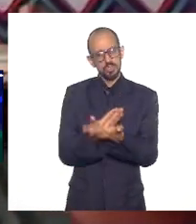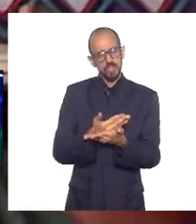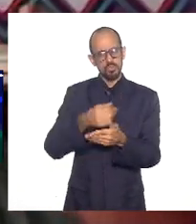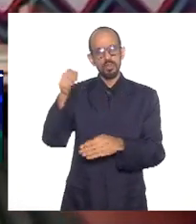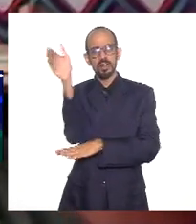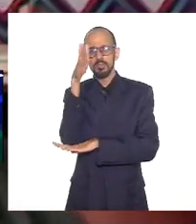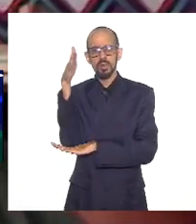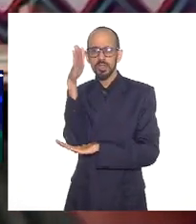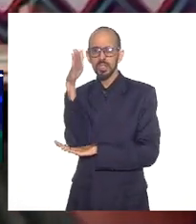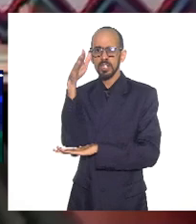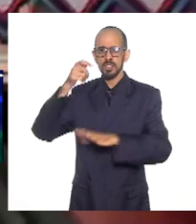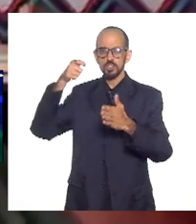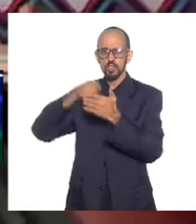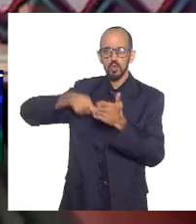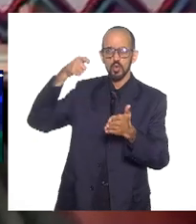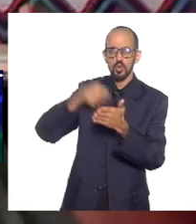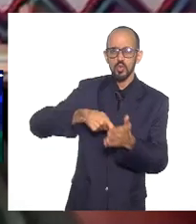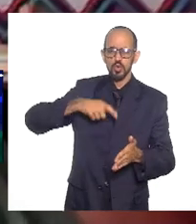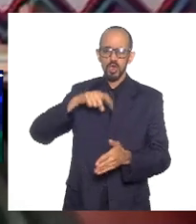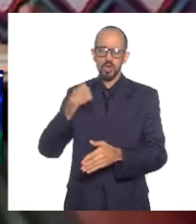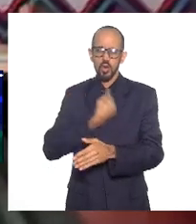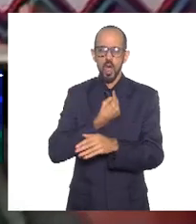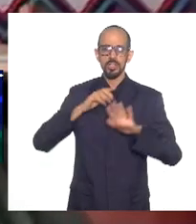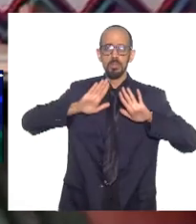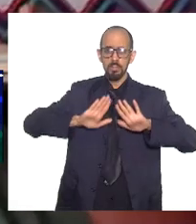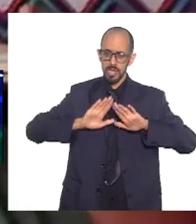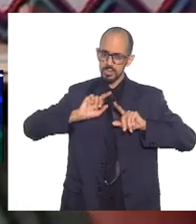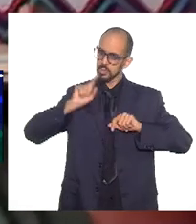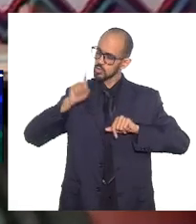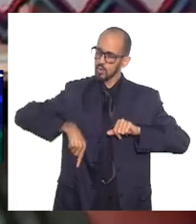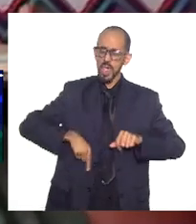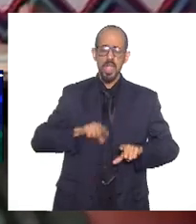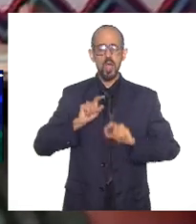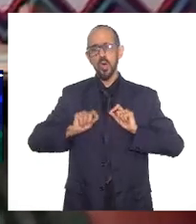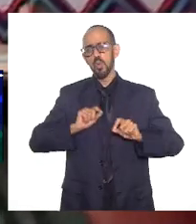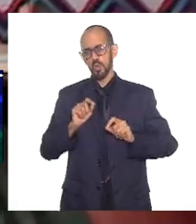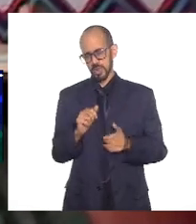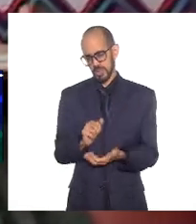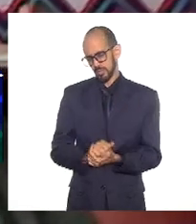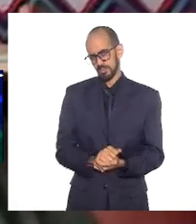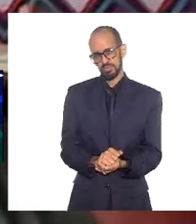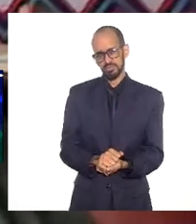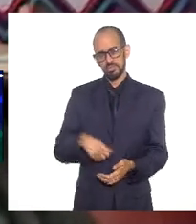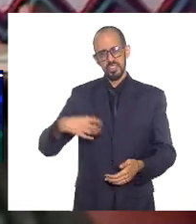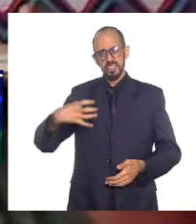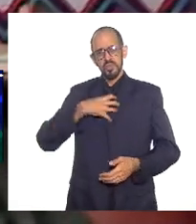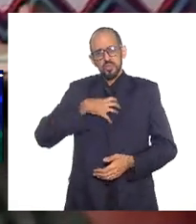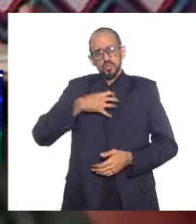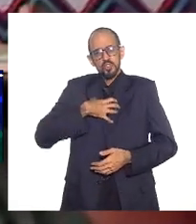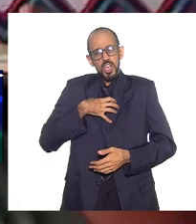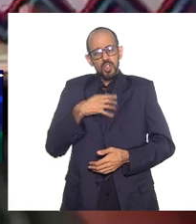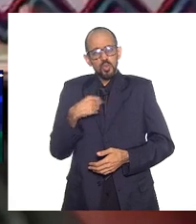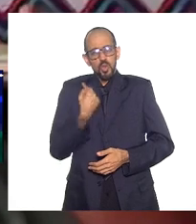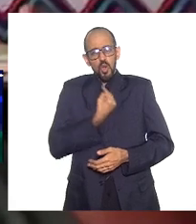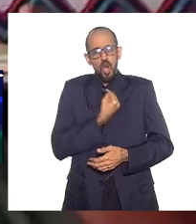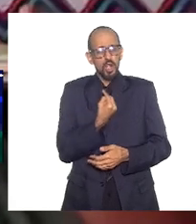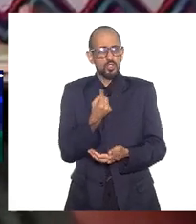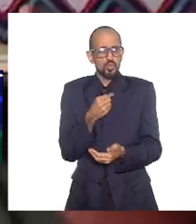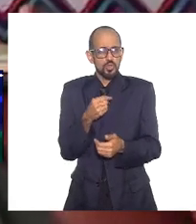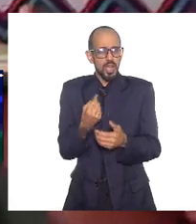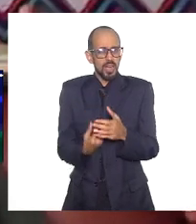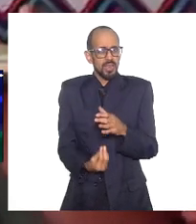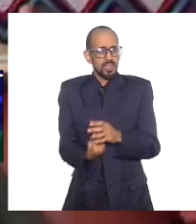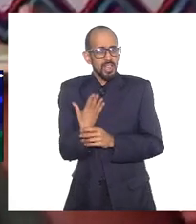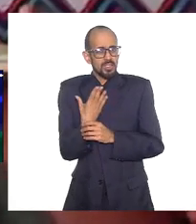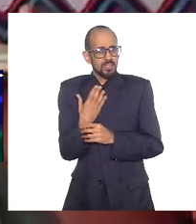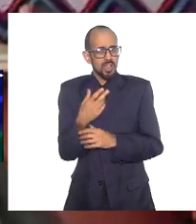bandeiras de luta que a gente traz. Isso é do cerne da produção legislativa,